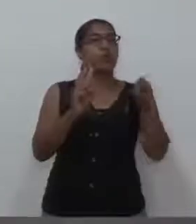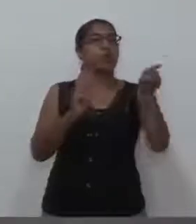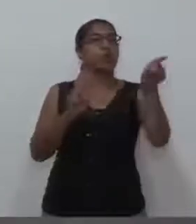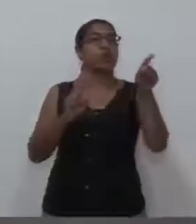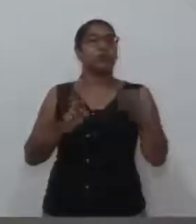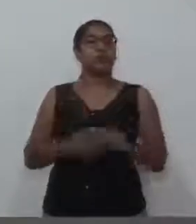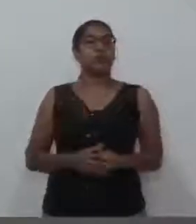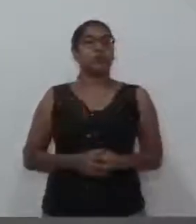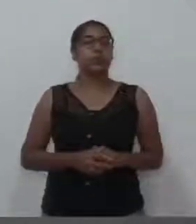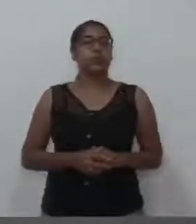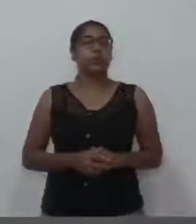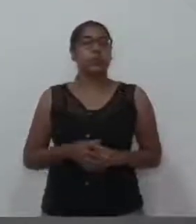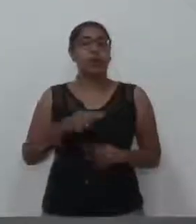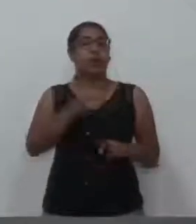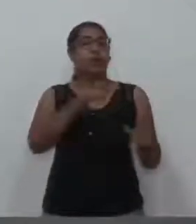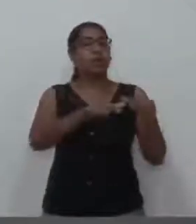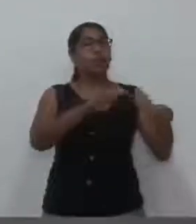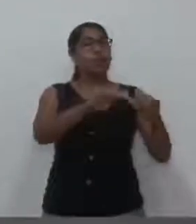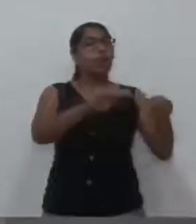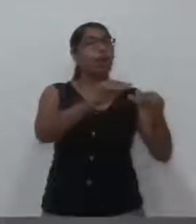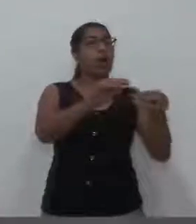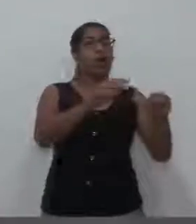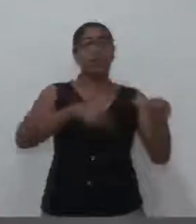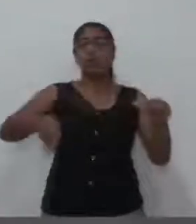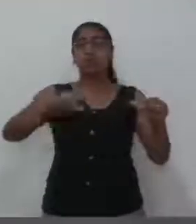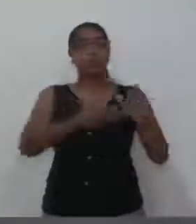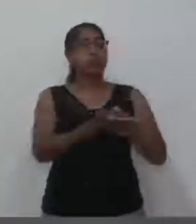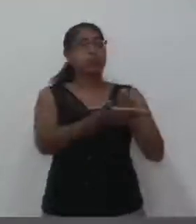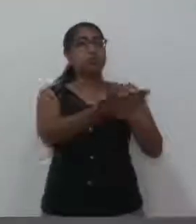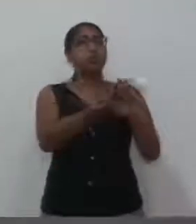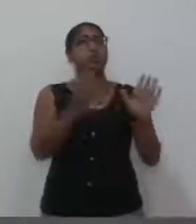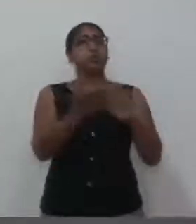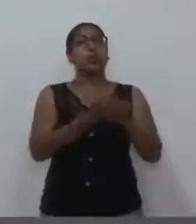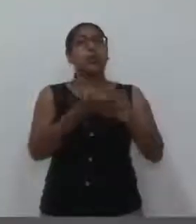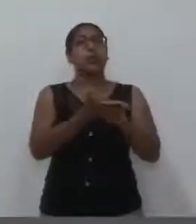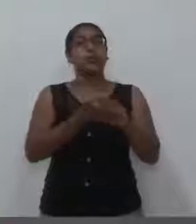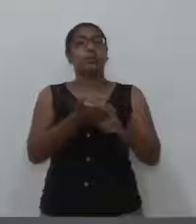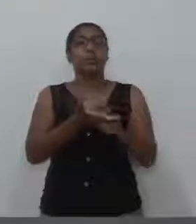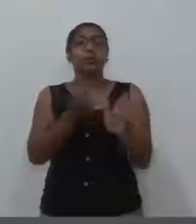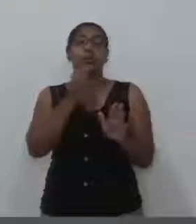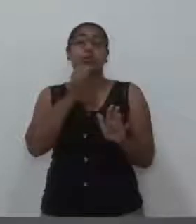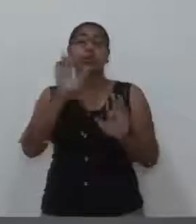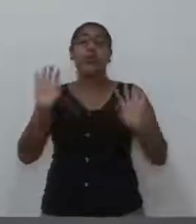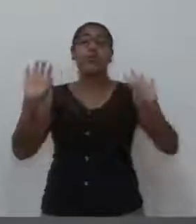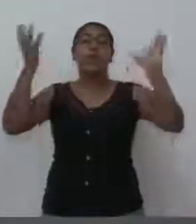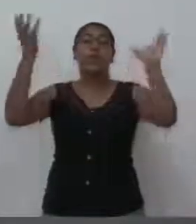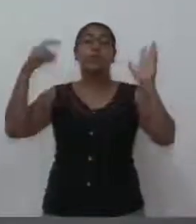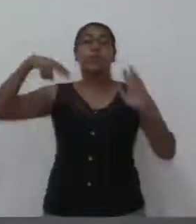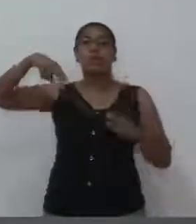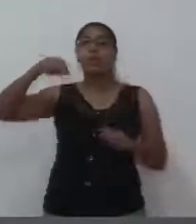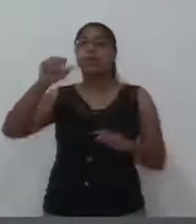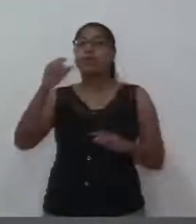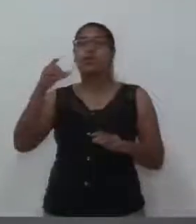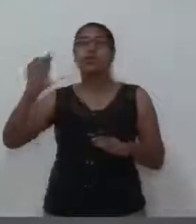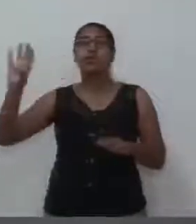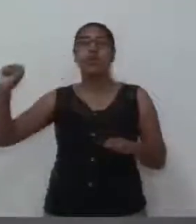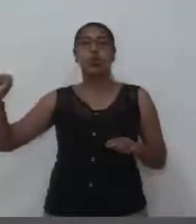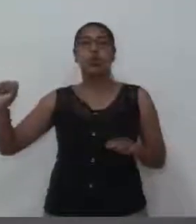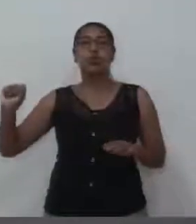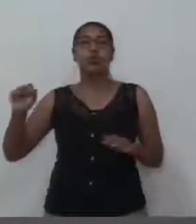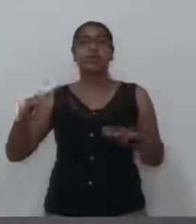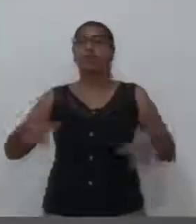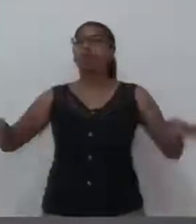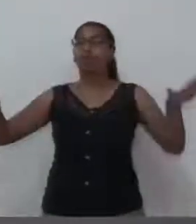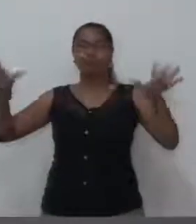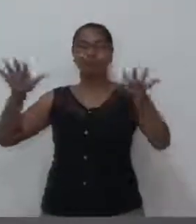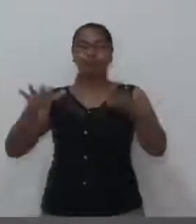e não tem um benefício próprio, né? Foi o caso da Festa das Nações. Como é importante a gente dar valor e